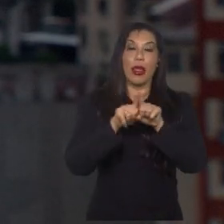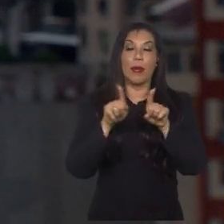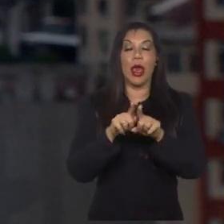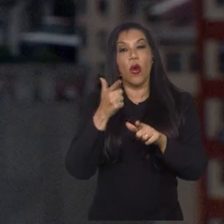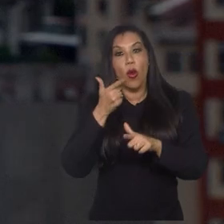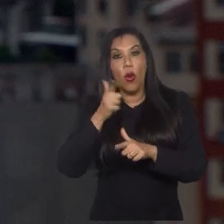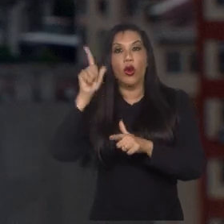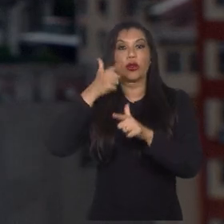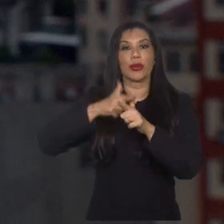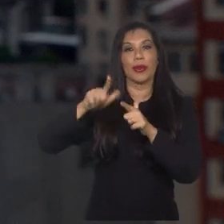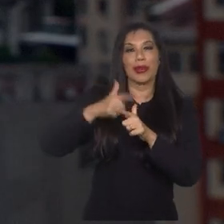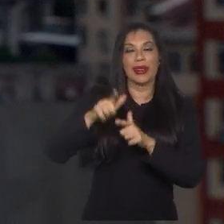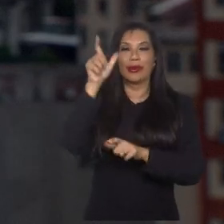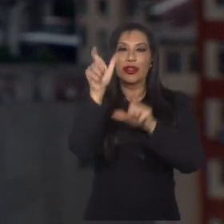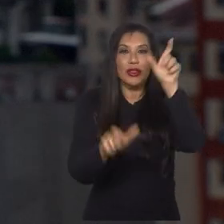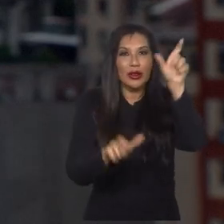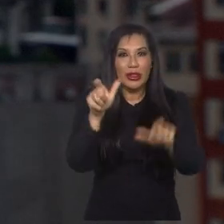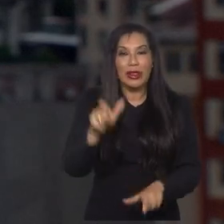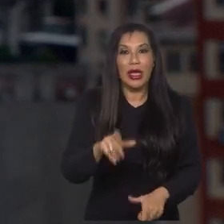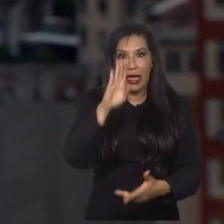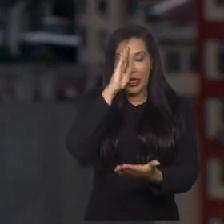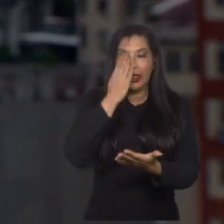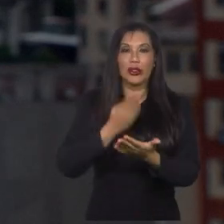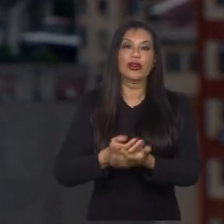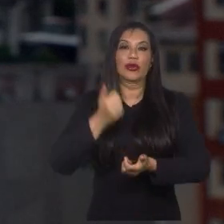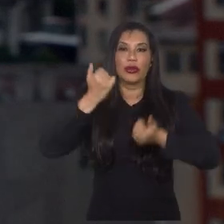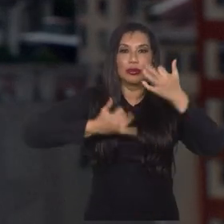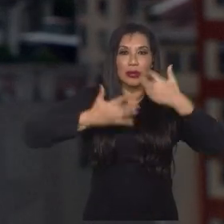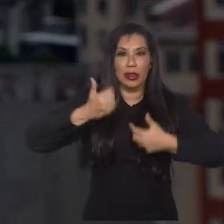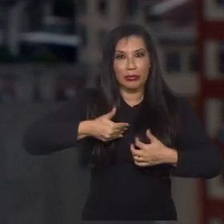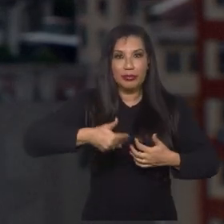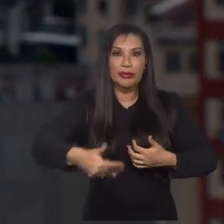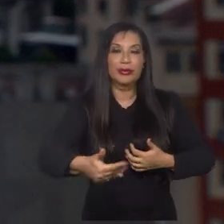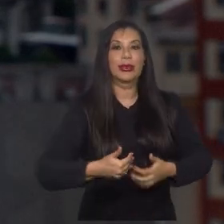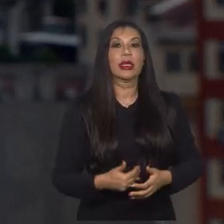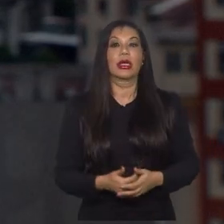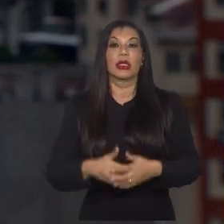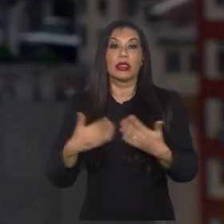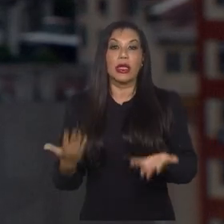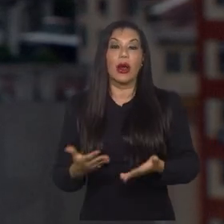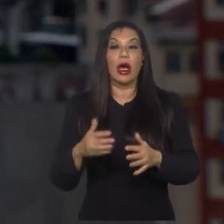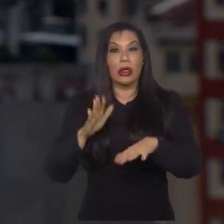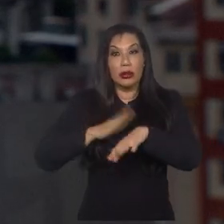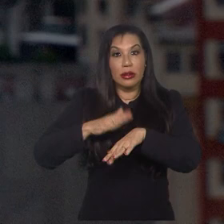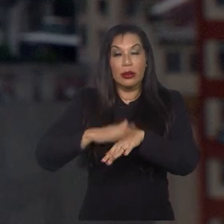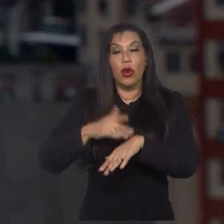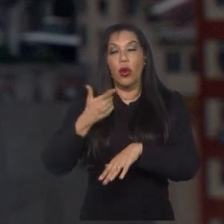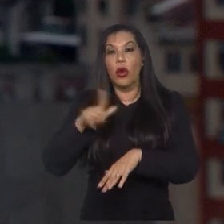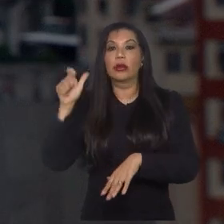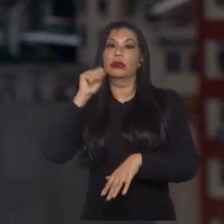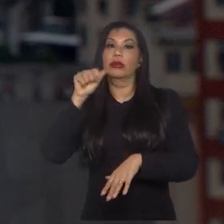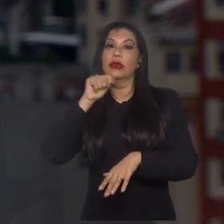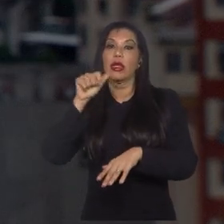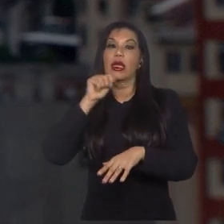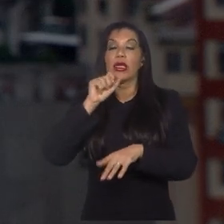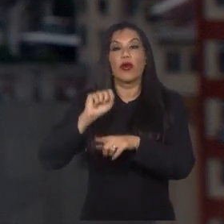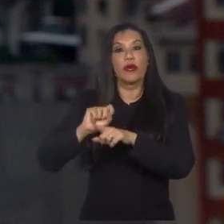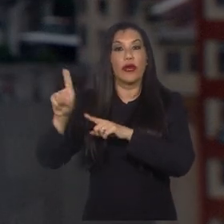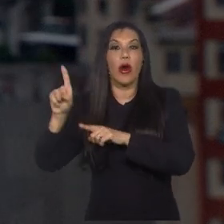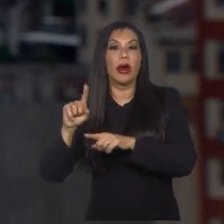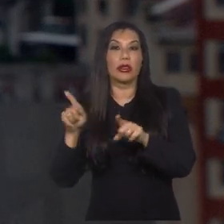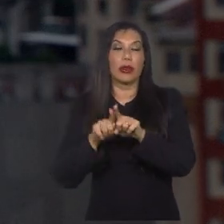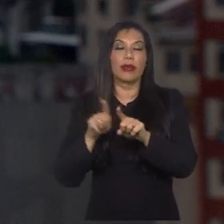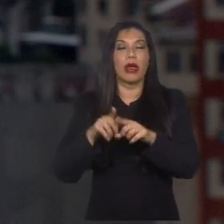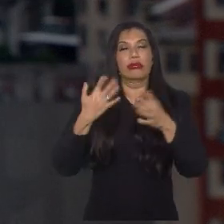outro problema de outras jogadoras que a gente acredito que vai falar um pouco mais à frente. A própria Hansen também ficou fora por um tempo, que ela